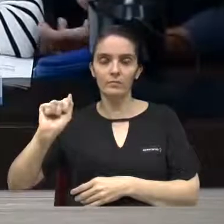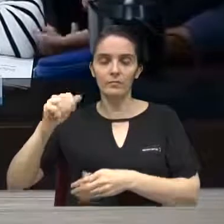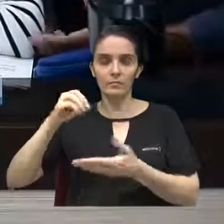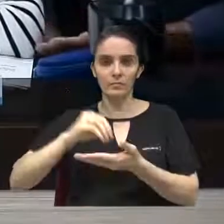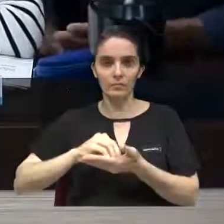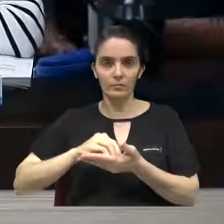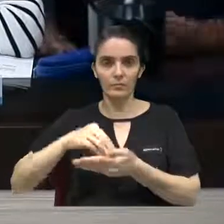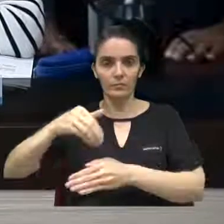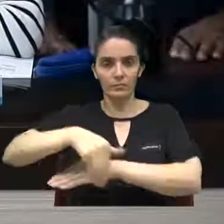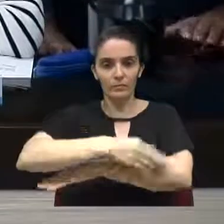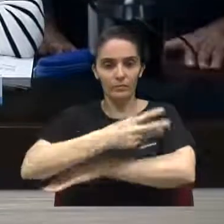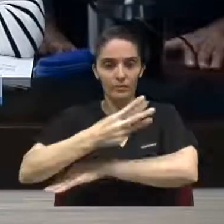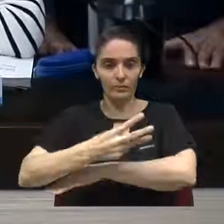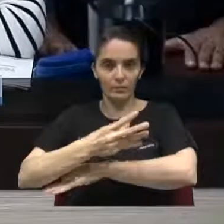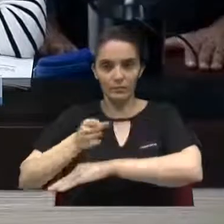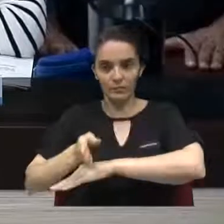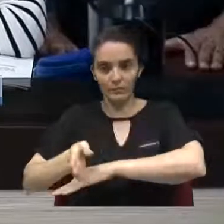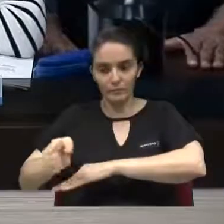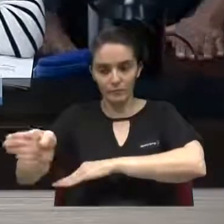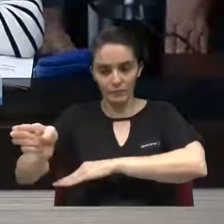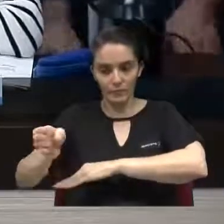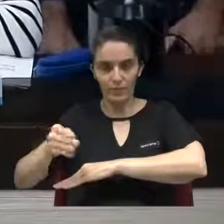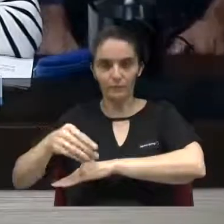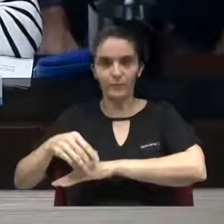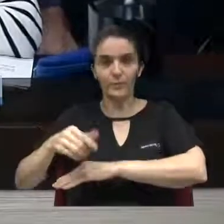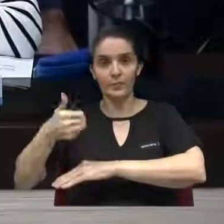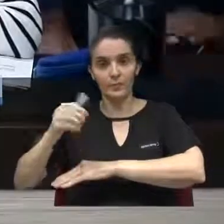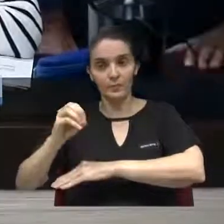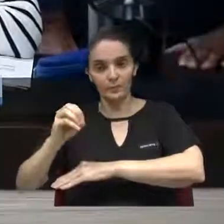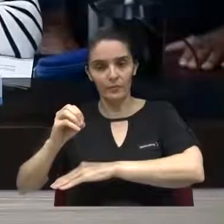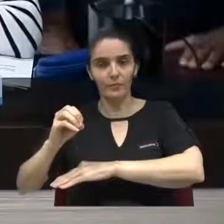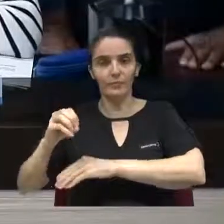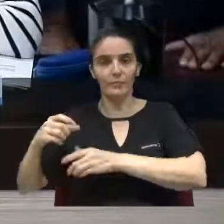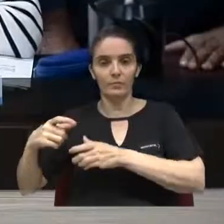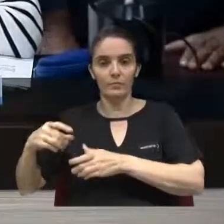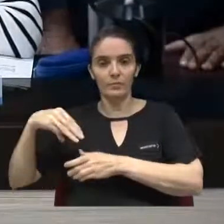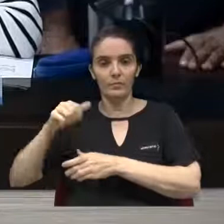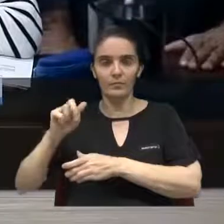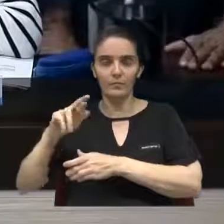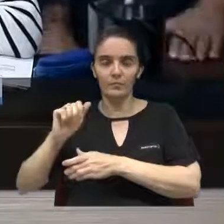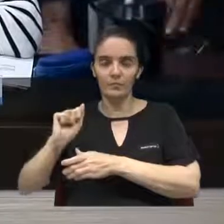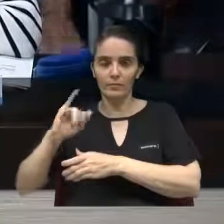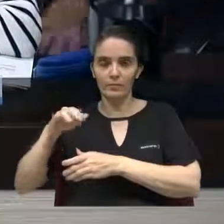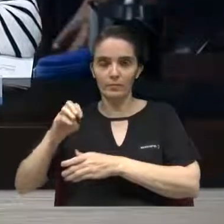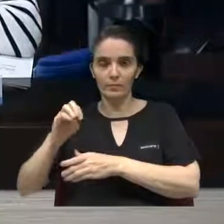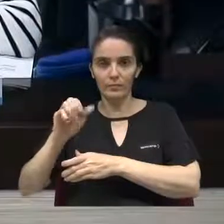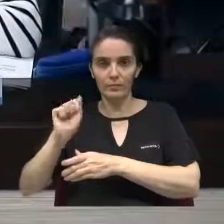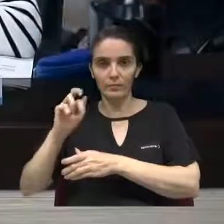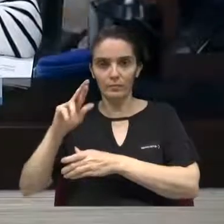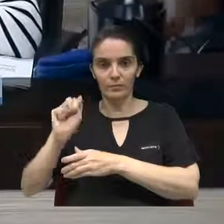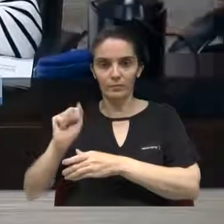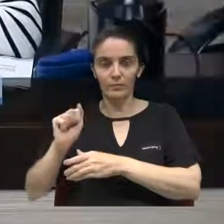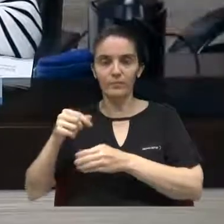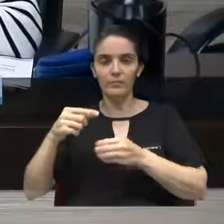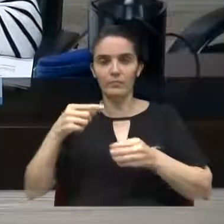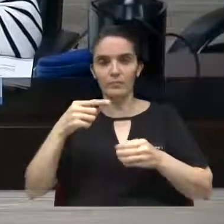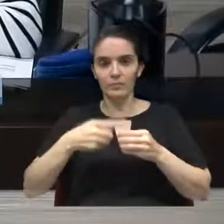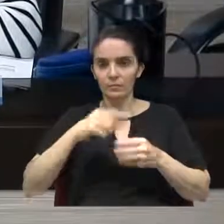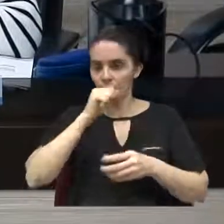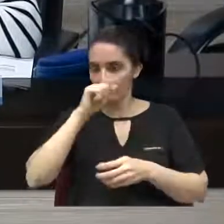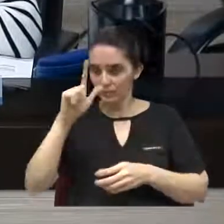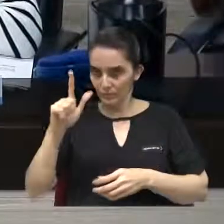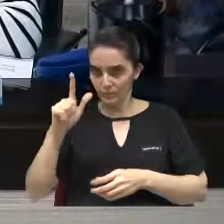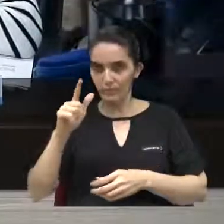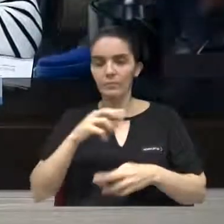seu prolongamento pela rua projetada 10, do loteamento Jardim Marajoara, no município de Limeira, de autoria do